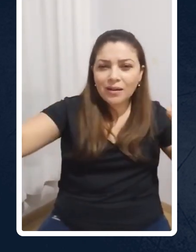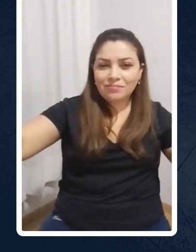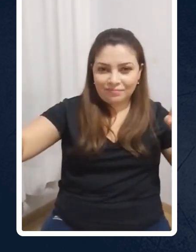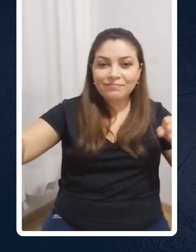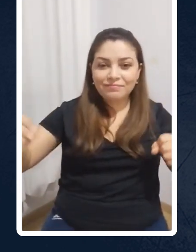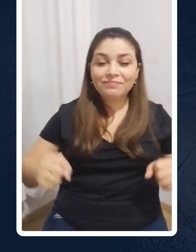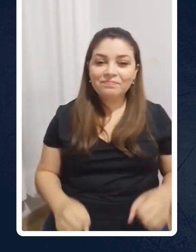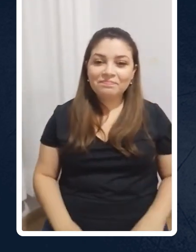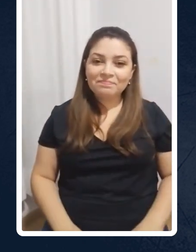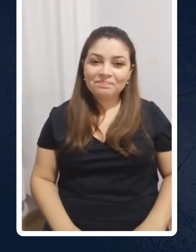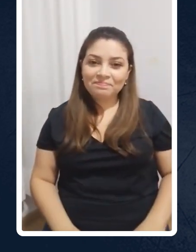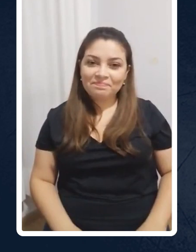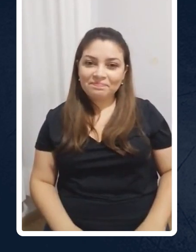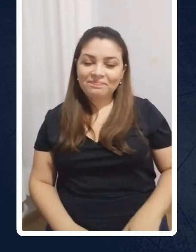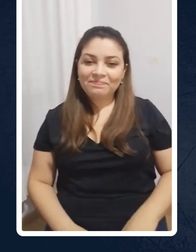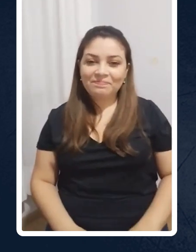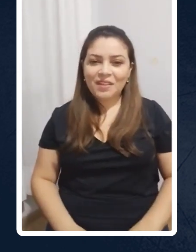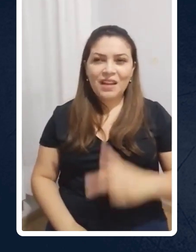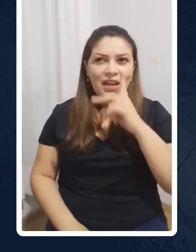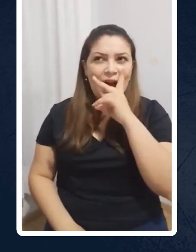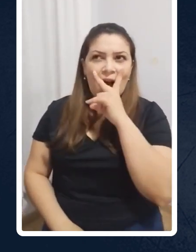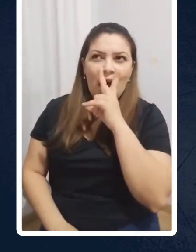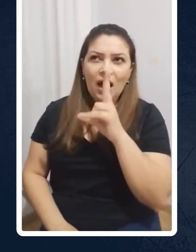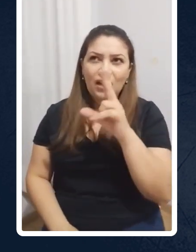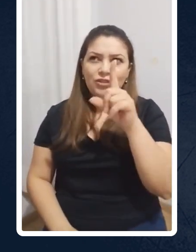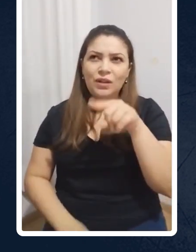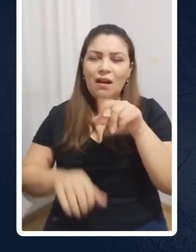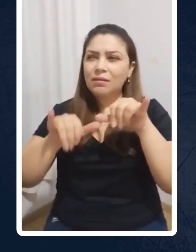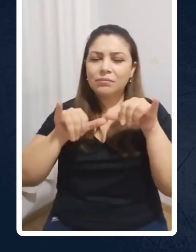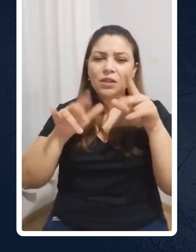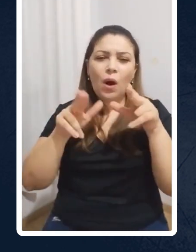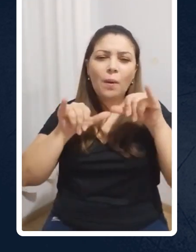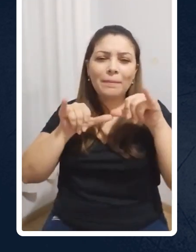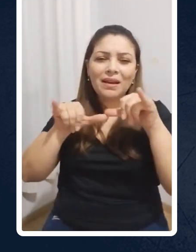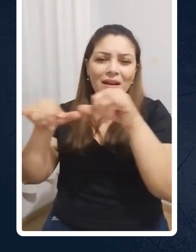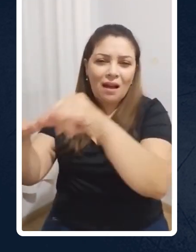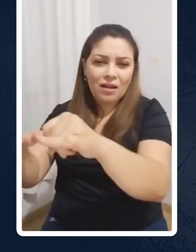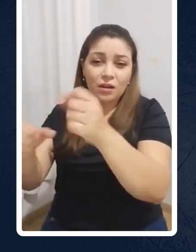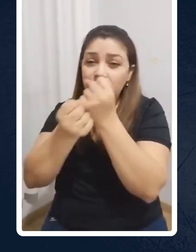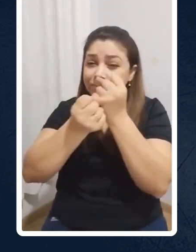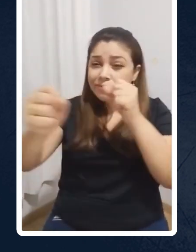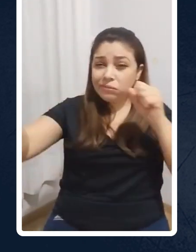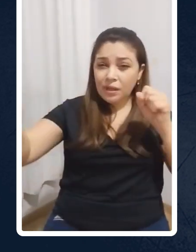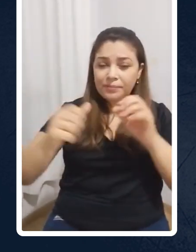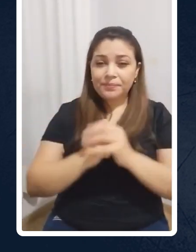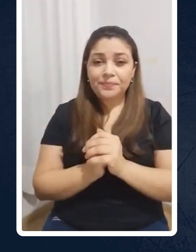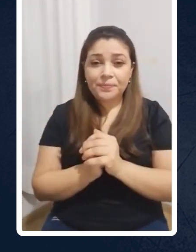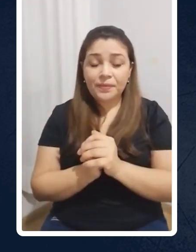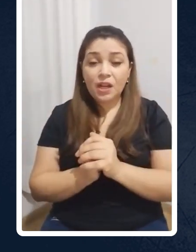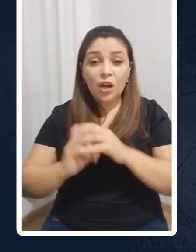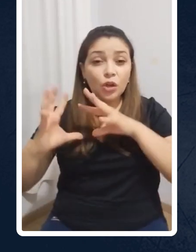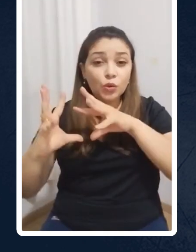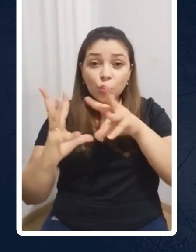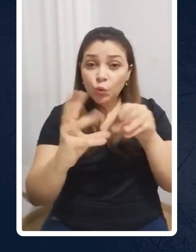Acho que de algum supermercado, alguma coisa, era amplo. Lá, os surdos da cidade se reuniam